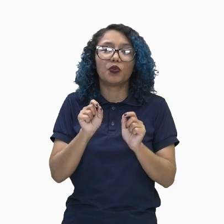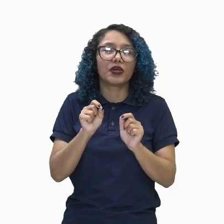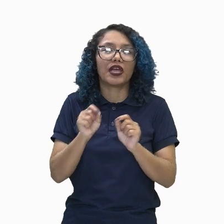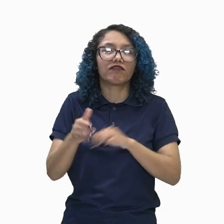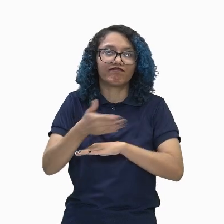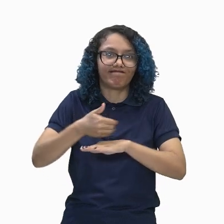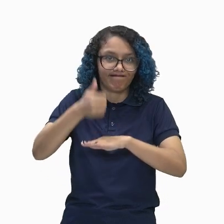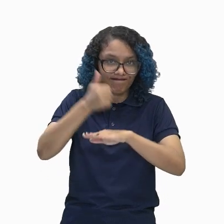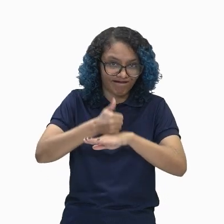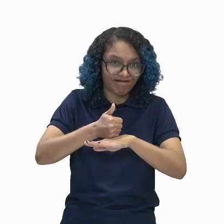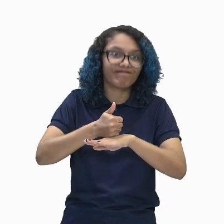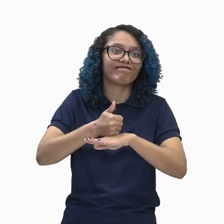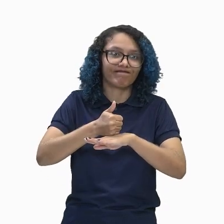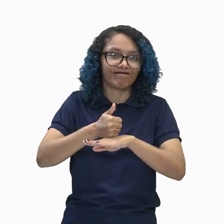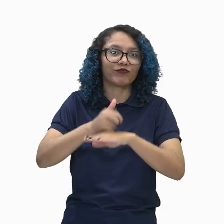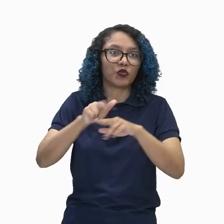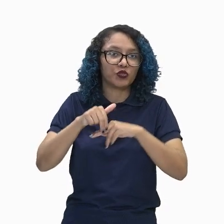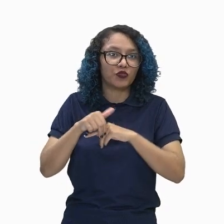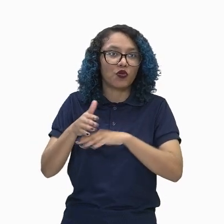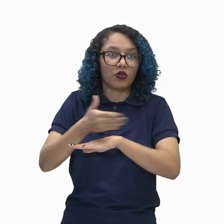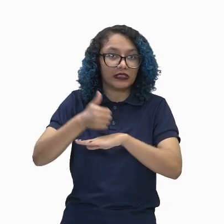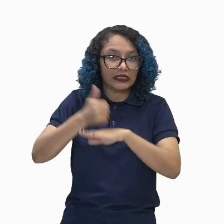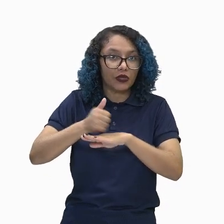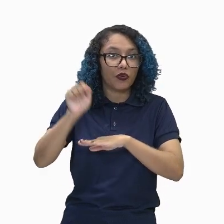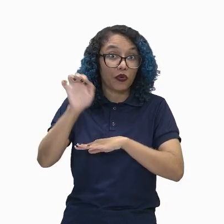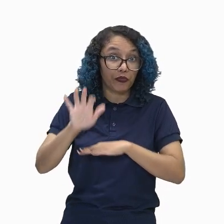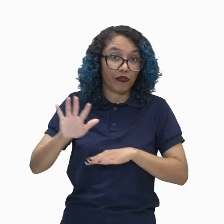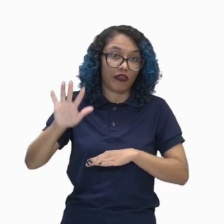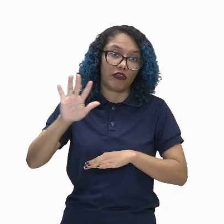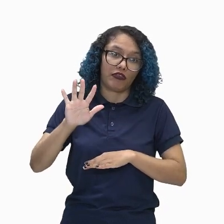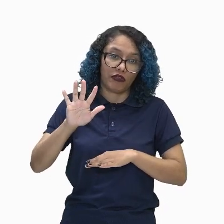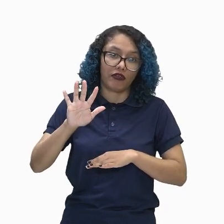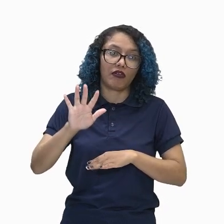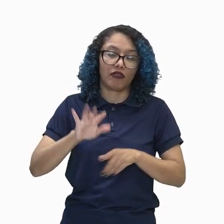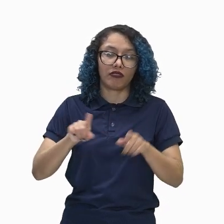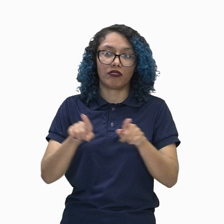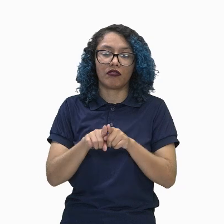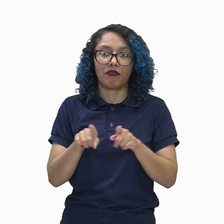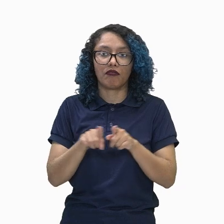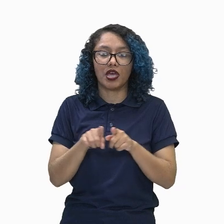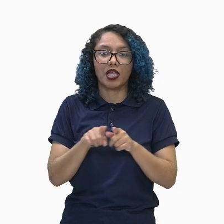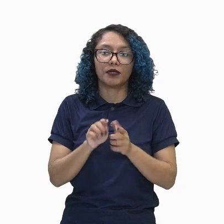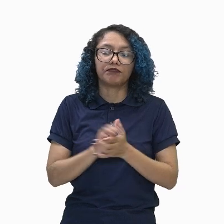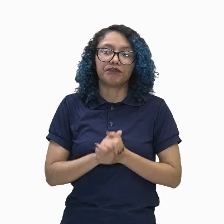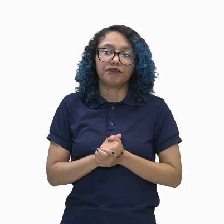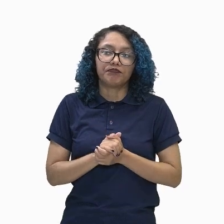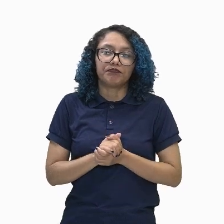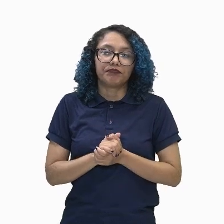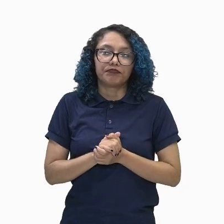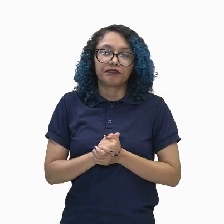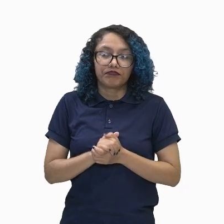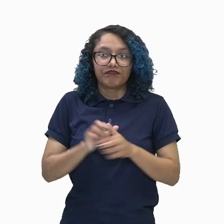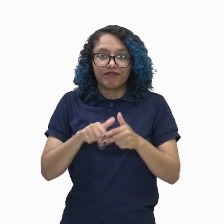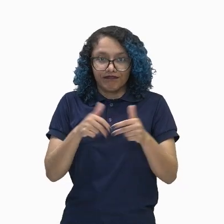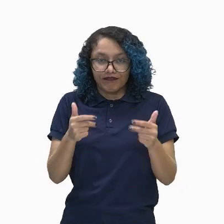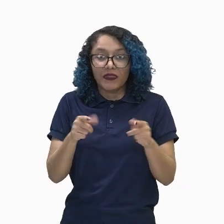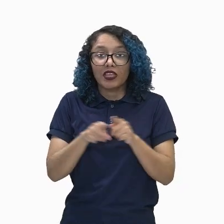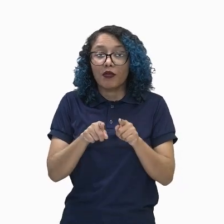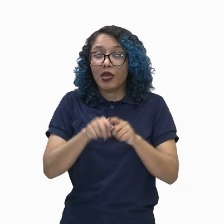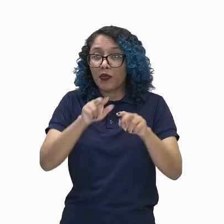se teve ali, da colonização europeia. Então, os motivos étnicos,